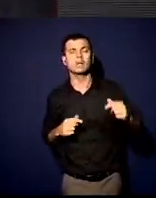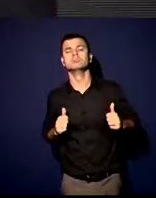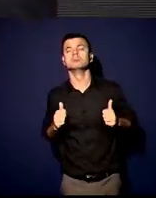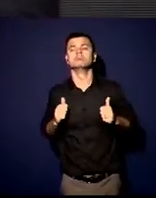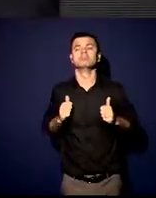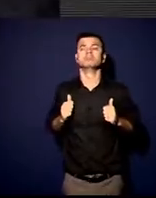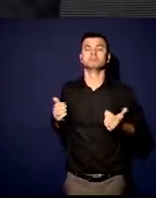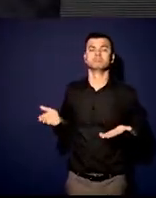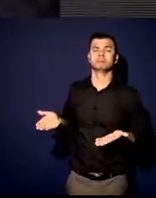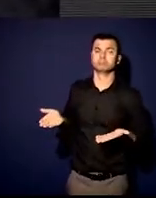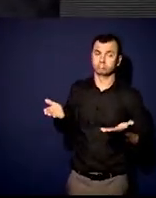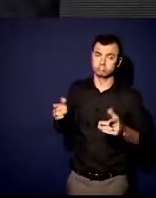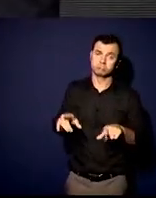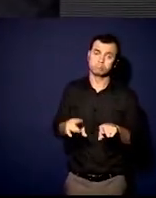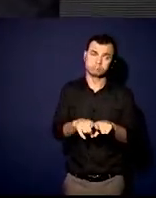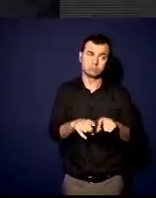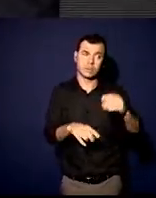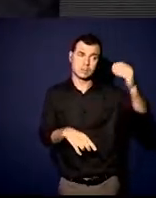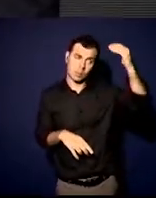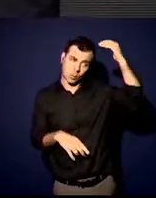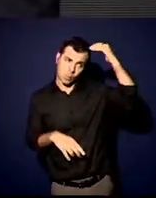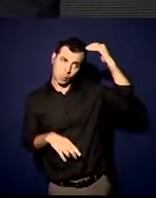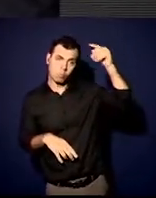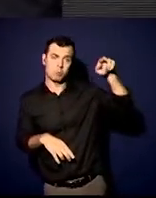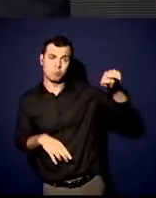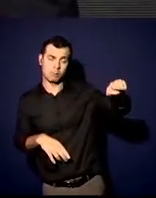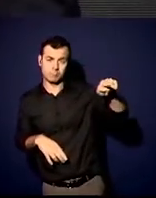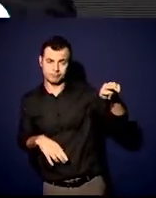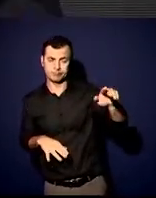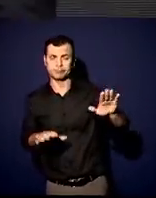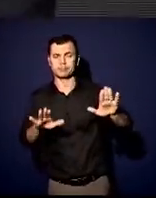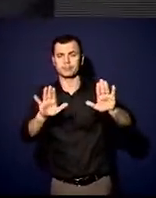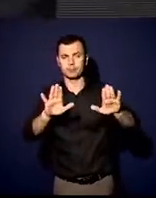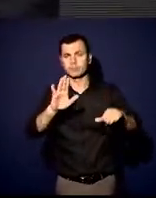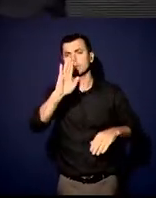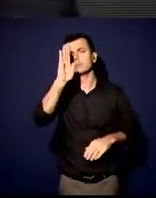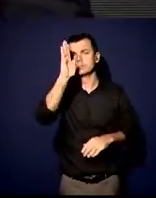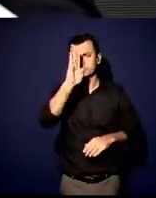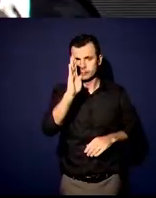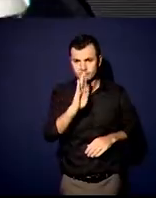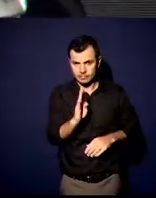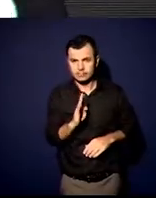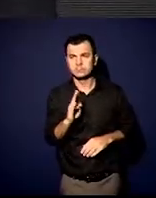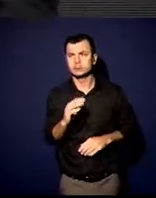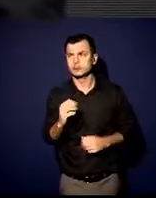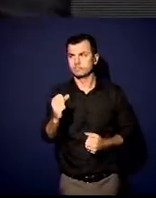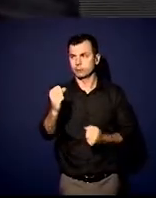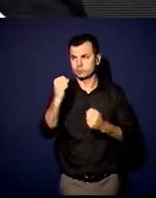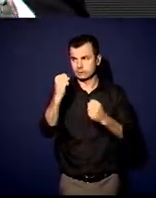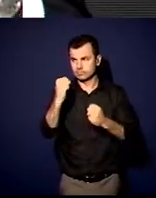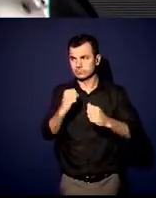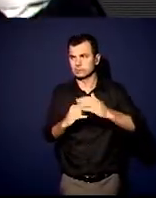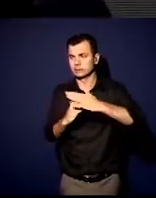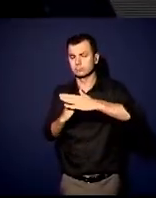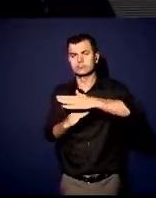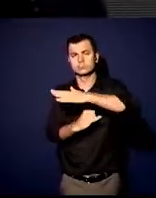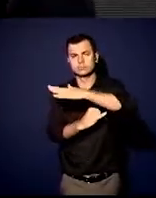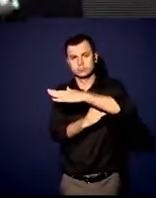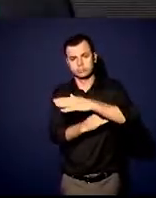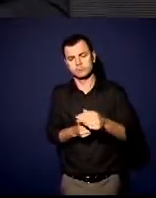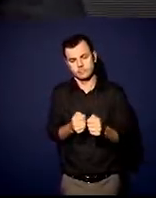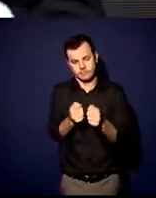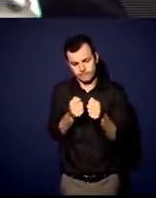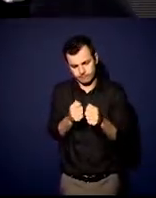mas eu penso que o Brasil saiu fortalecido as instituições reagiram o parque